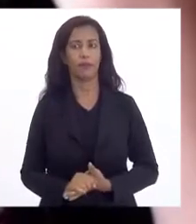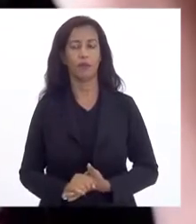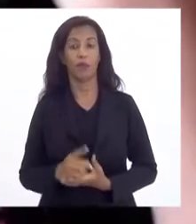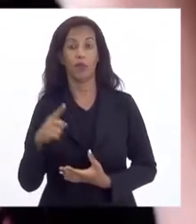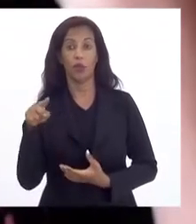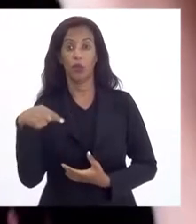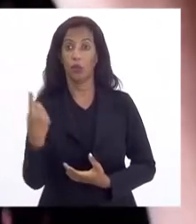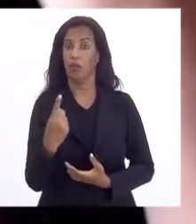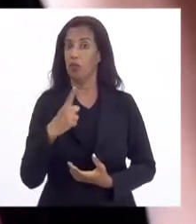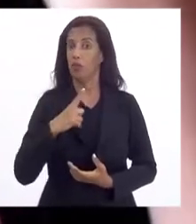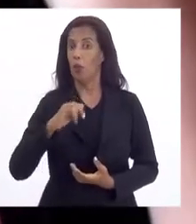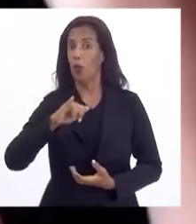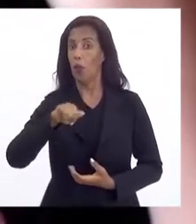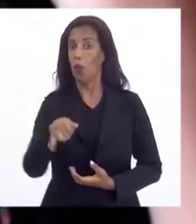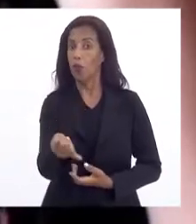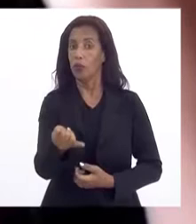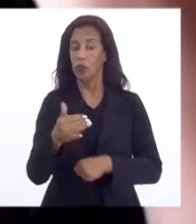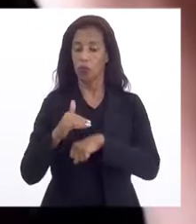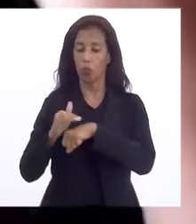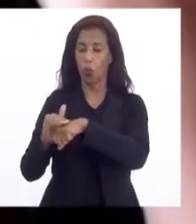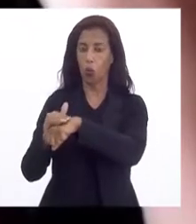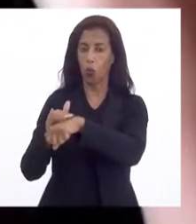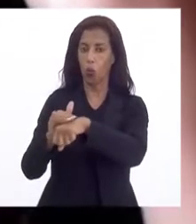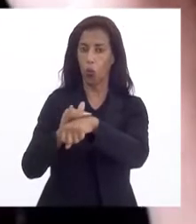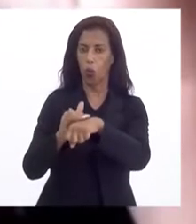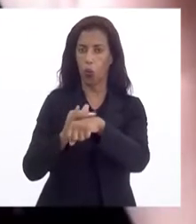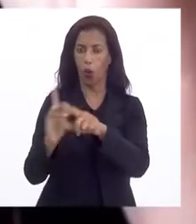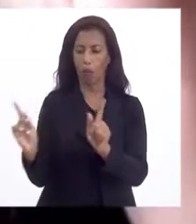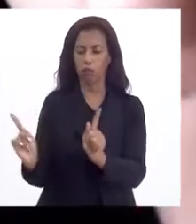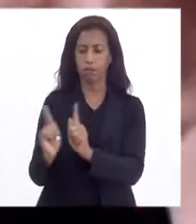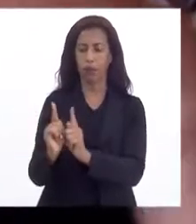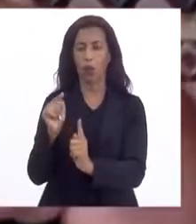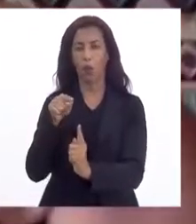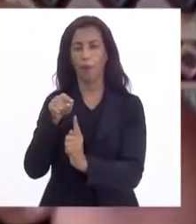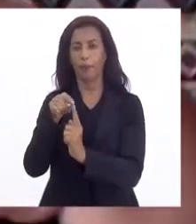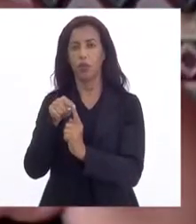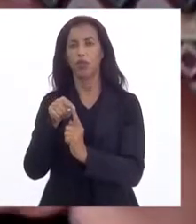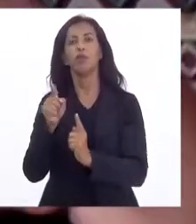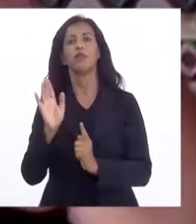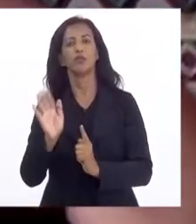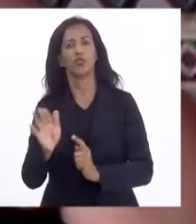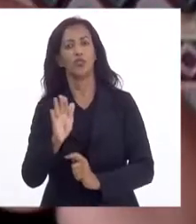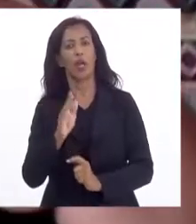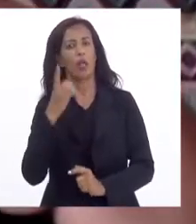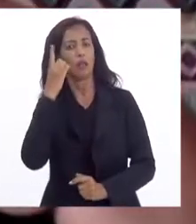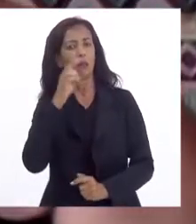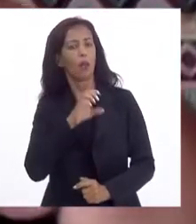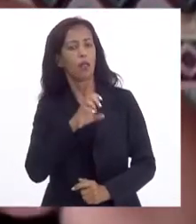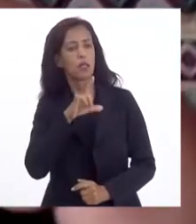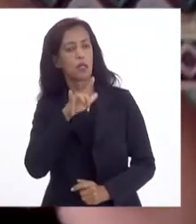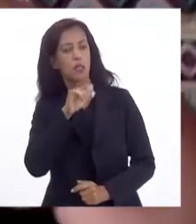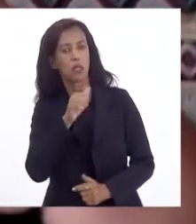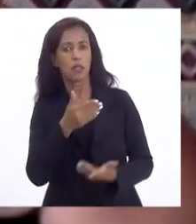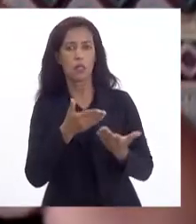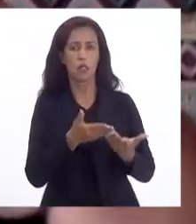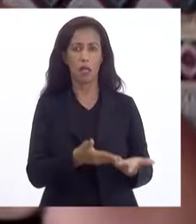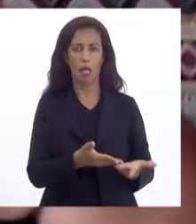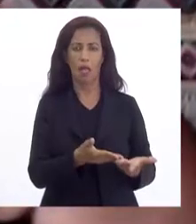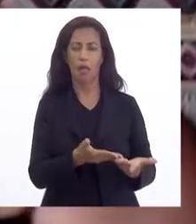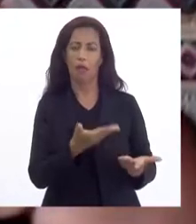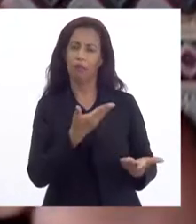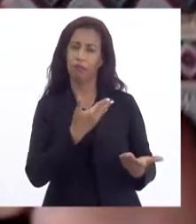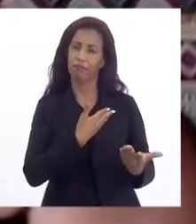a oportunidade de fazer uma conversa breve, mas muito objetiva, com a deputada Célia Jordão, uma